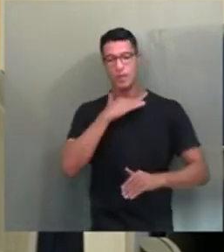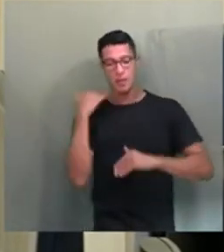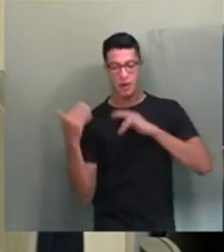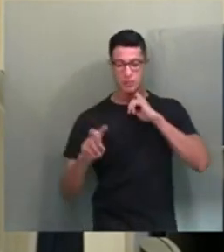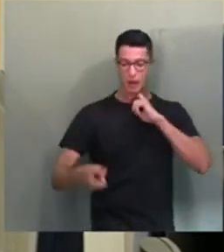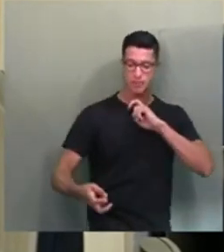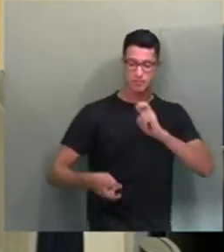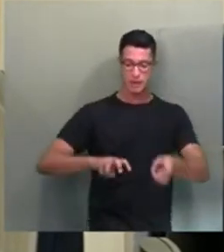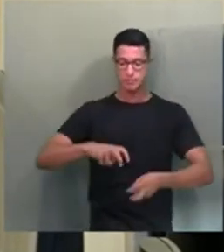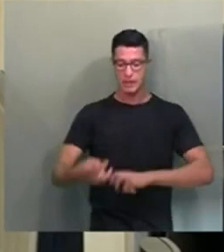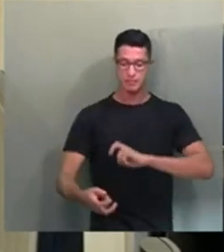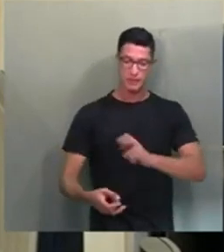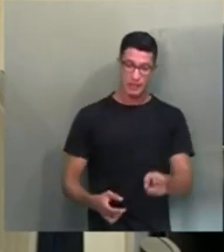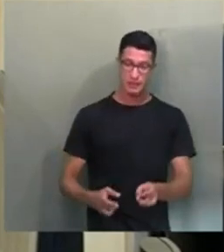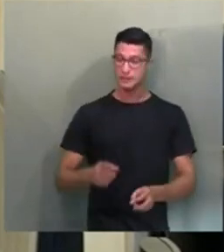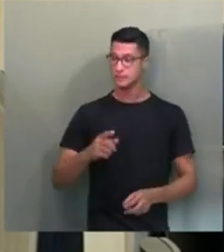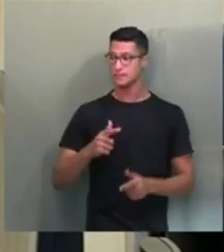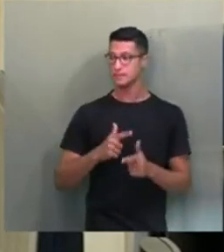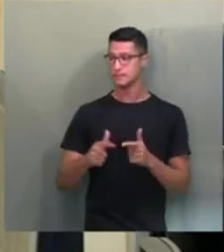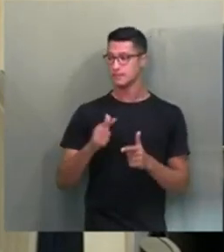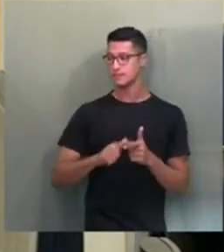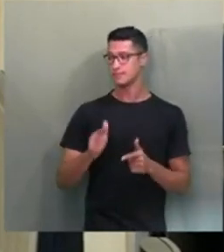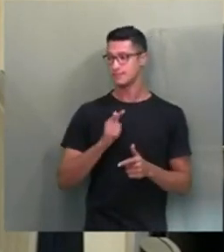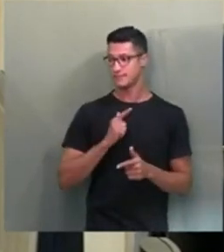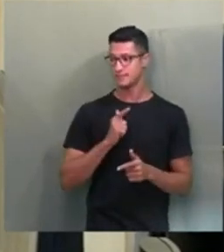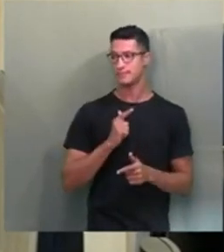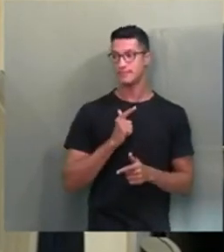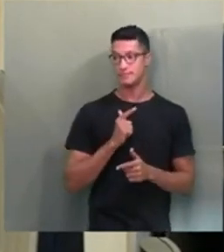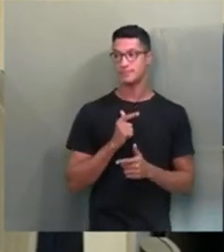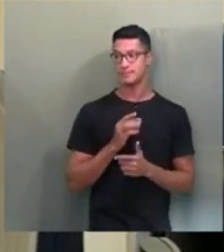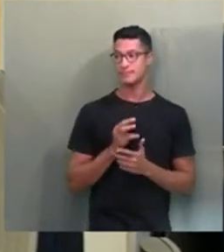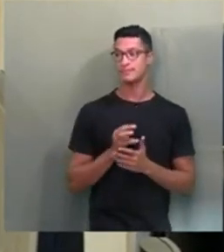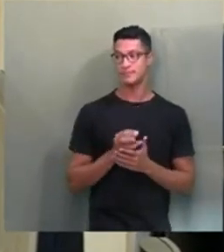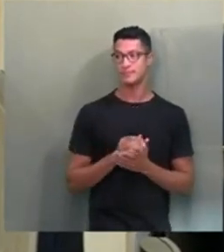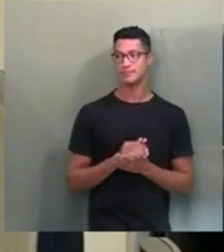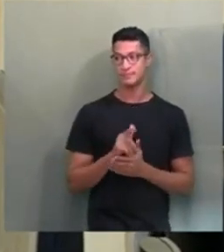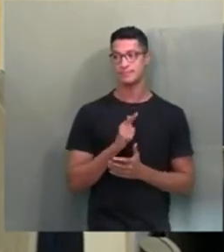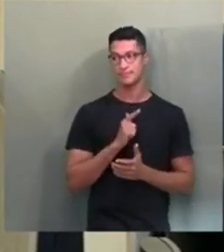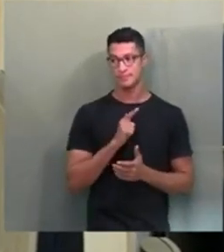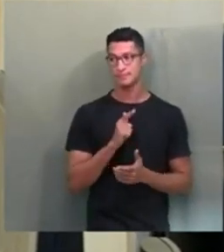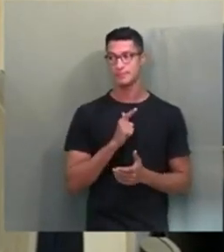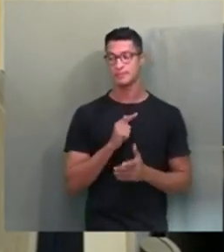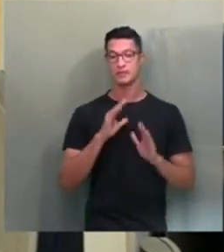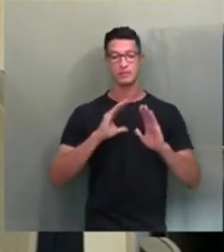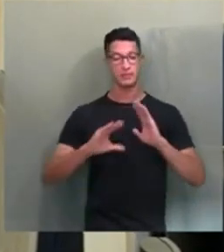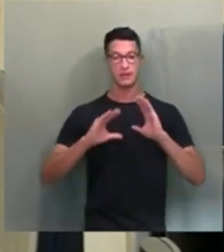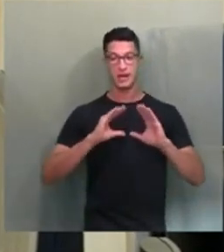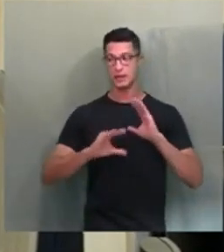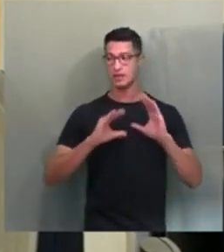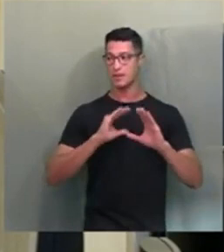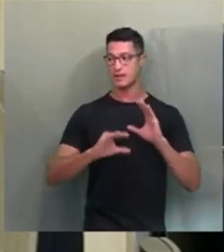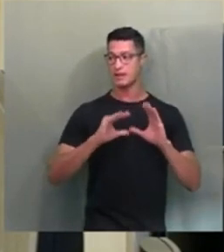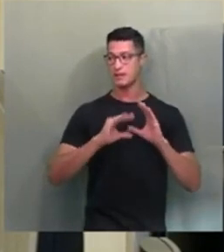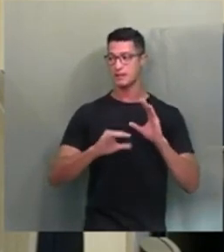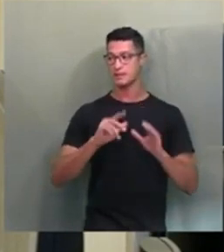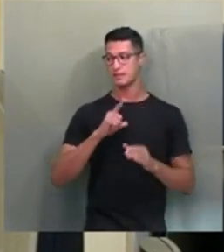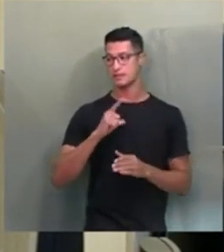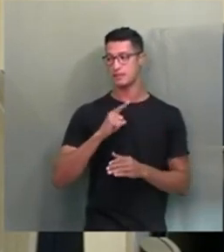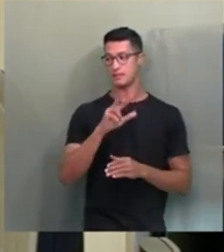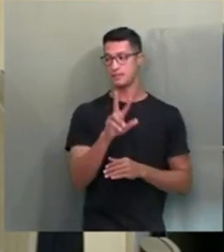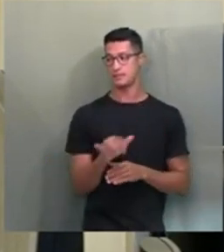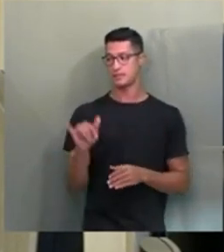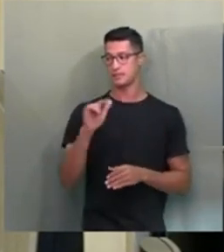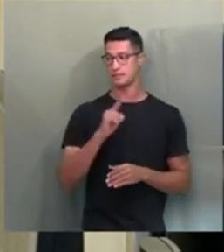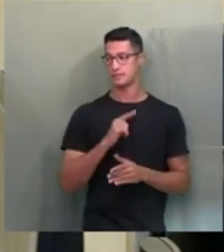vem, uma situação que muda, mas o mundo se renova. A mesma coisa na comunicação. Vai acabar o rádio,